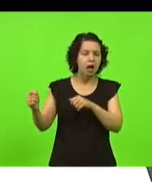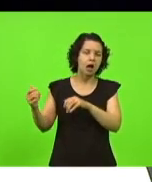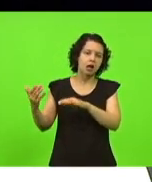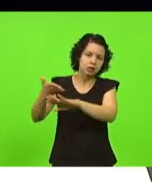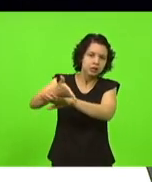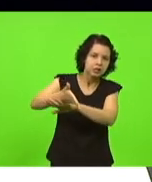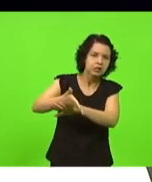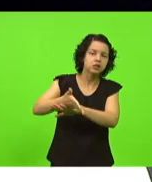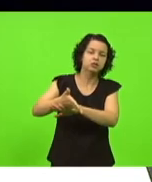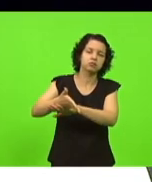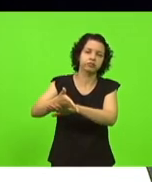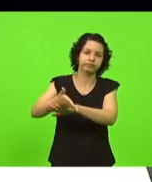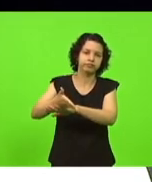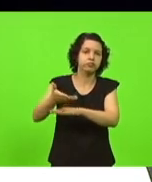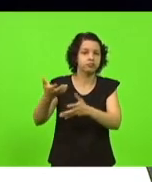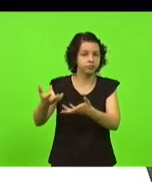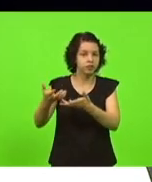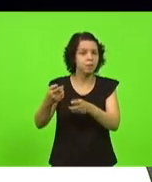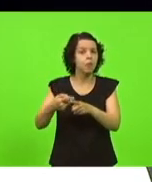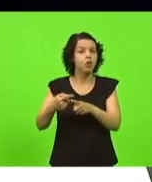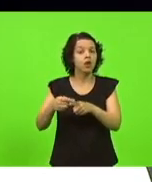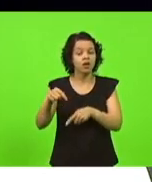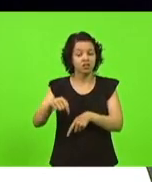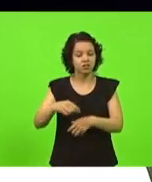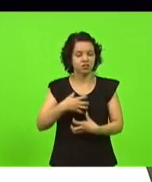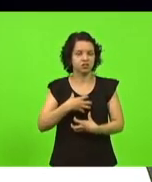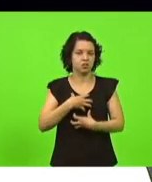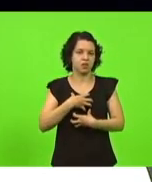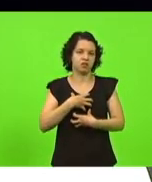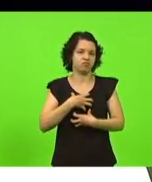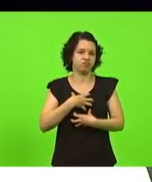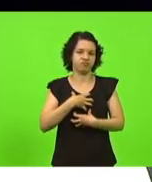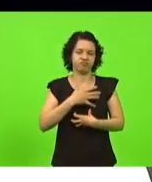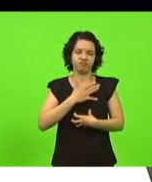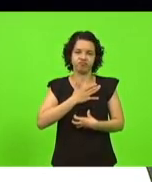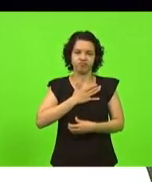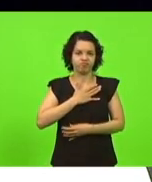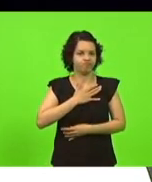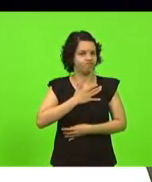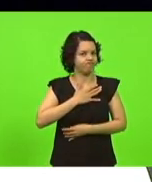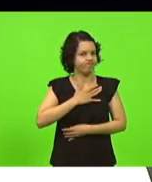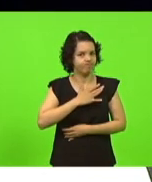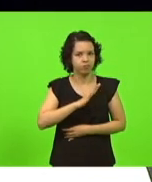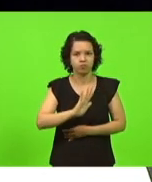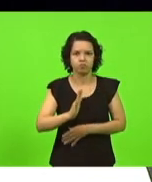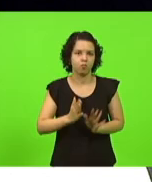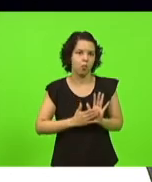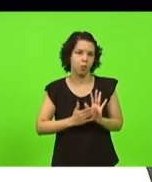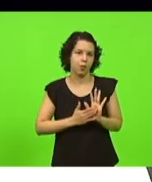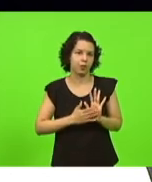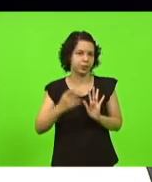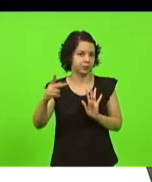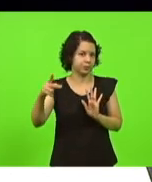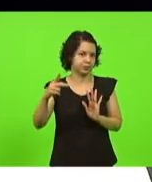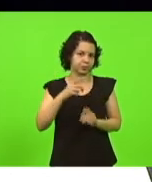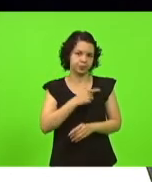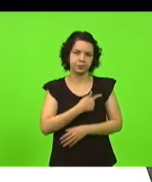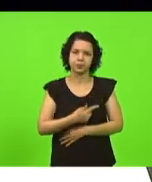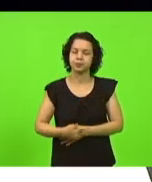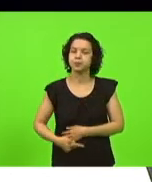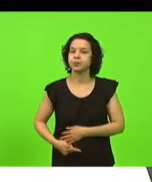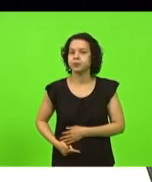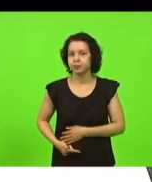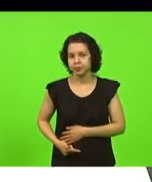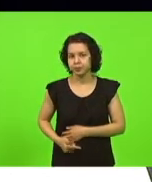Porque o sentimento aqui era de rejeição total àquela proposta. E eu, inclusive, no